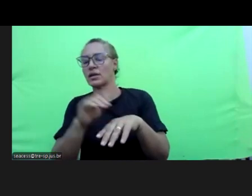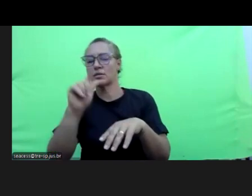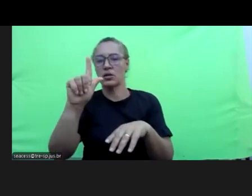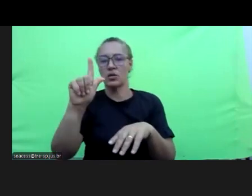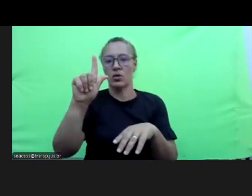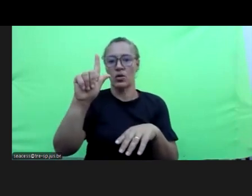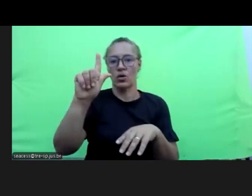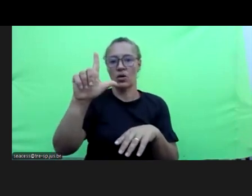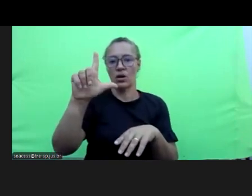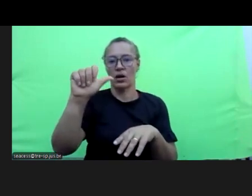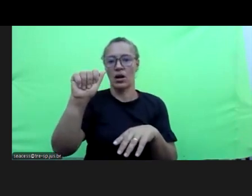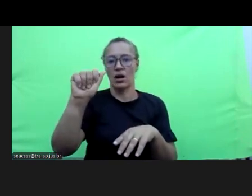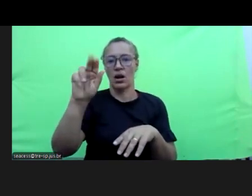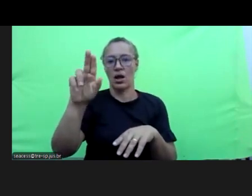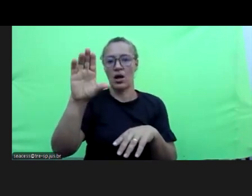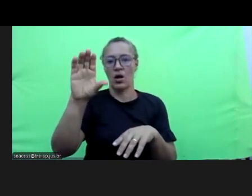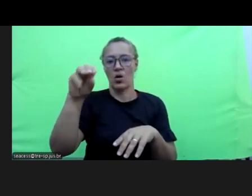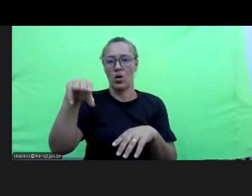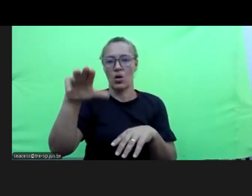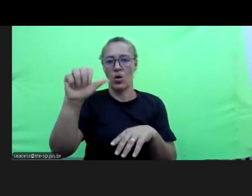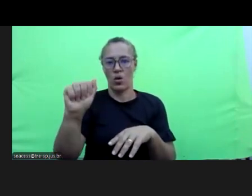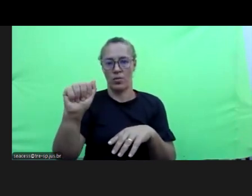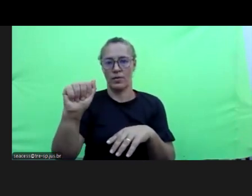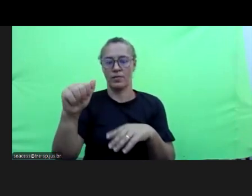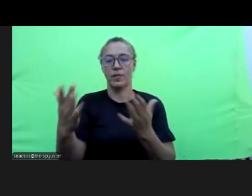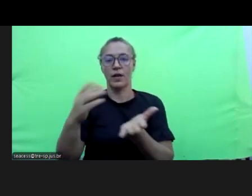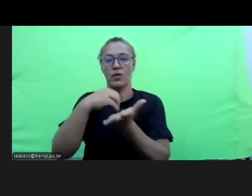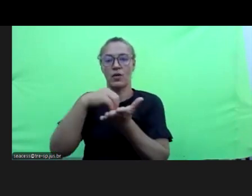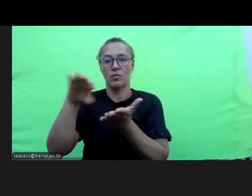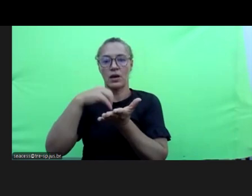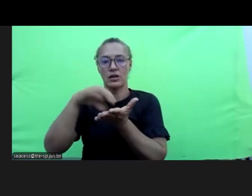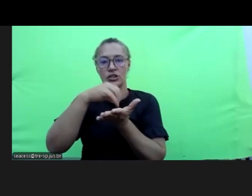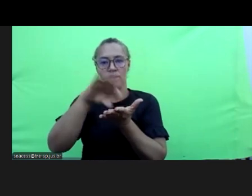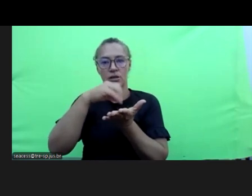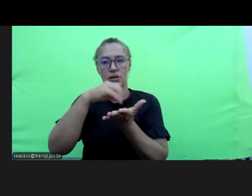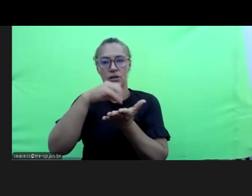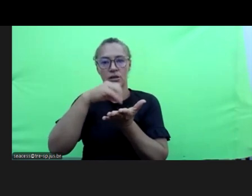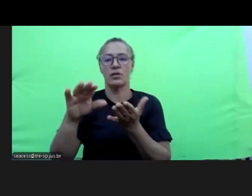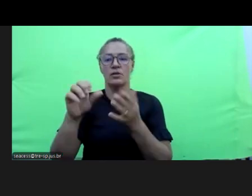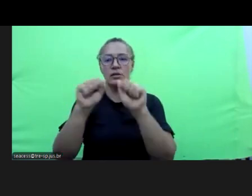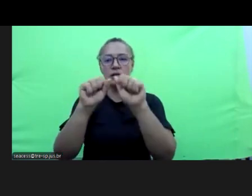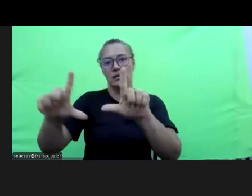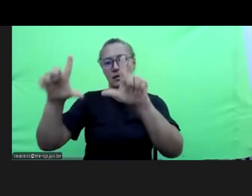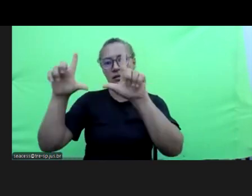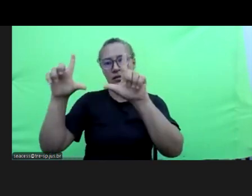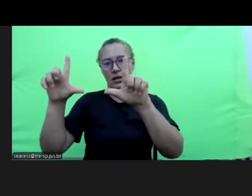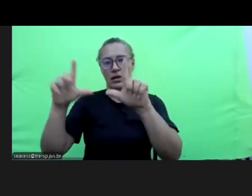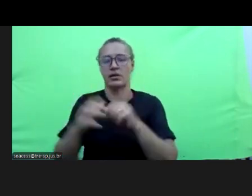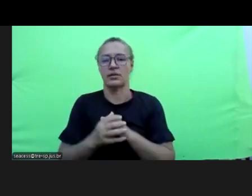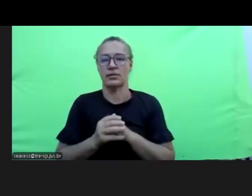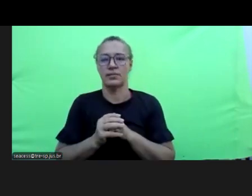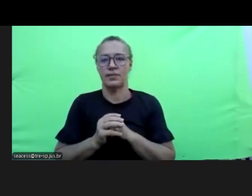para todos, tá? Então, vou compartilhar meus slides. Deixa eu colocar aqui.